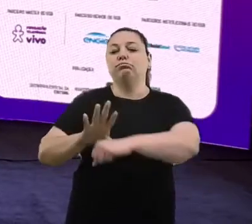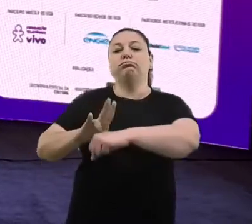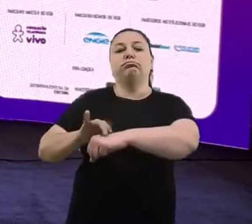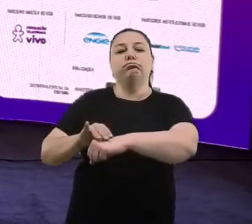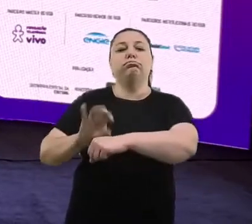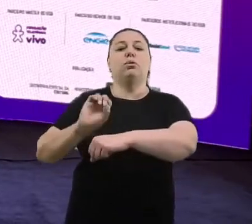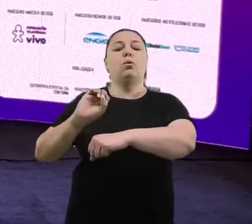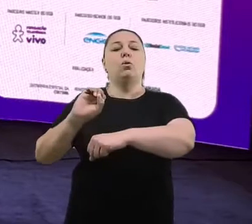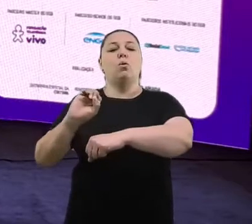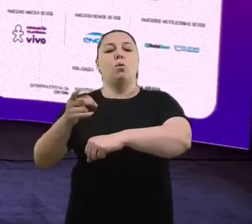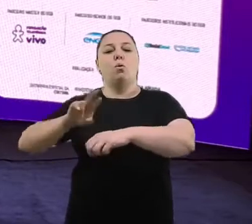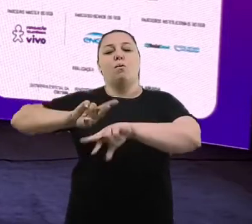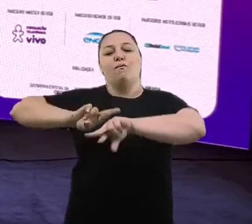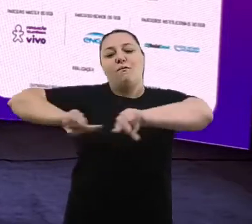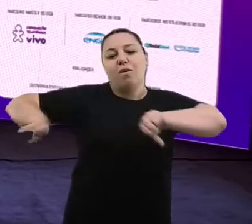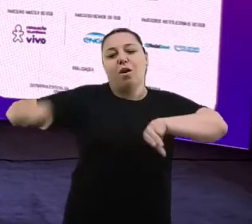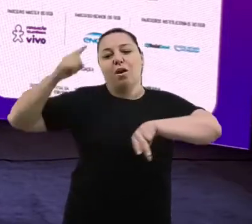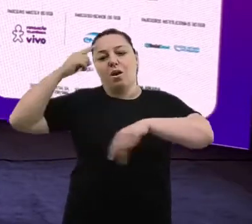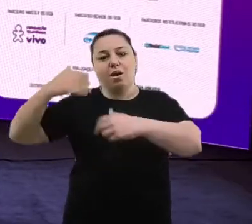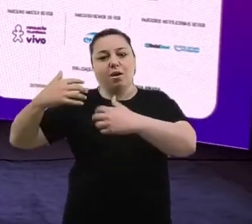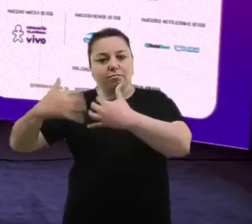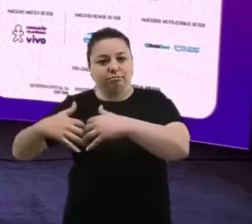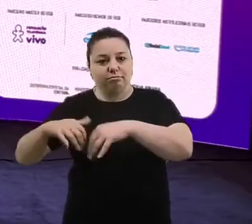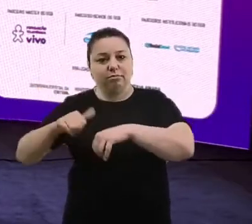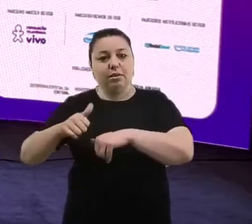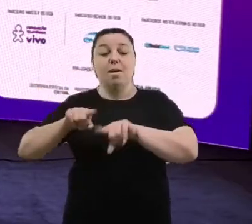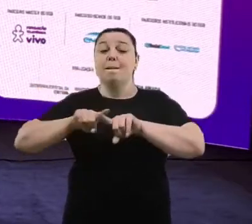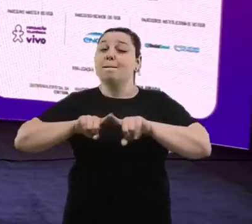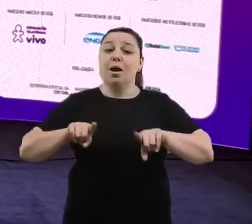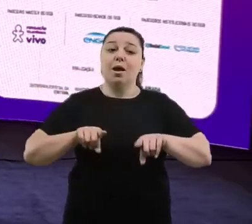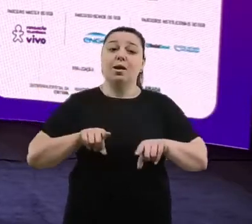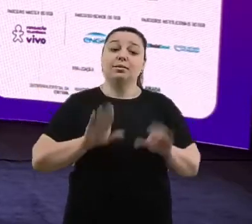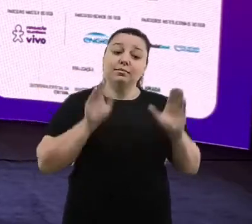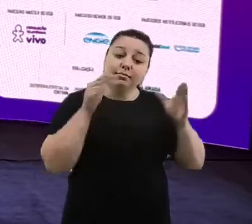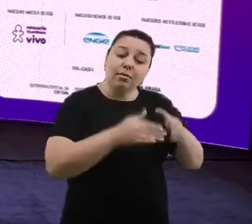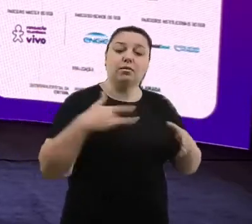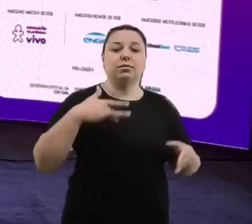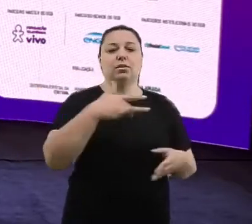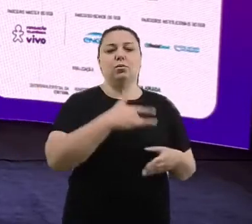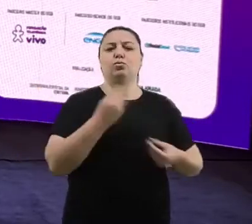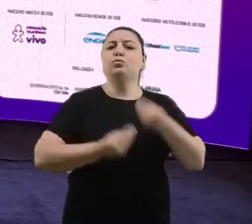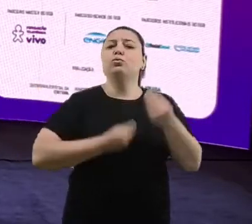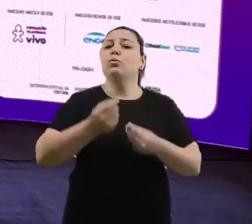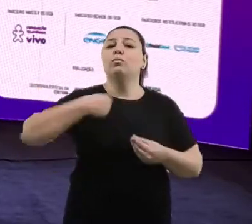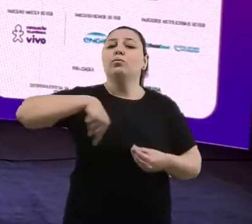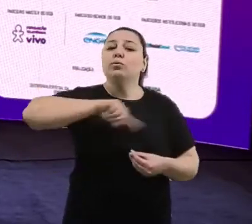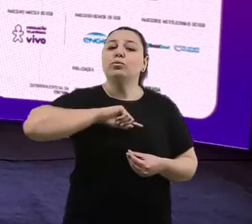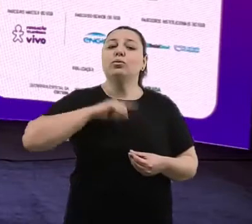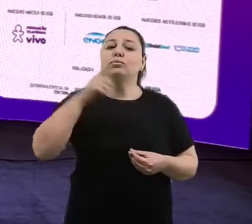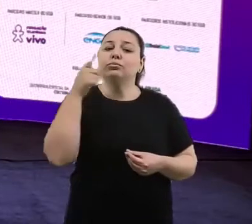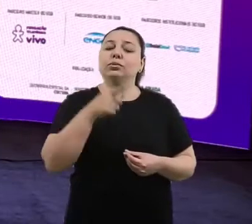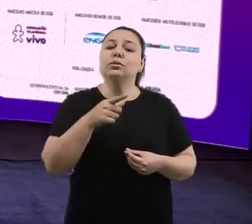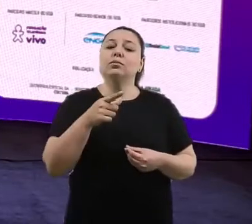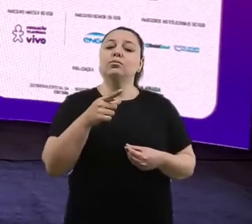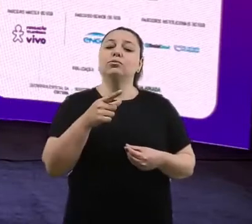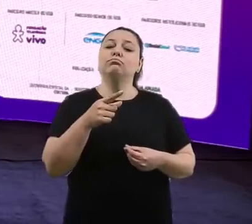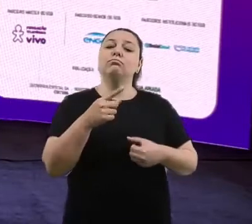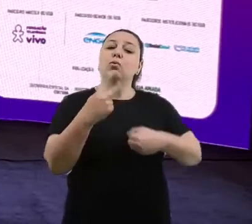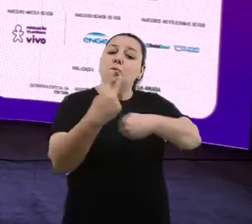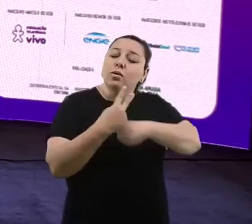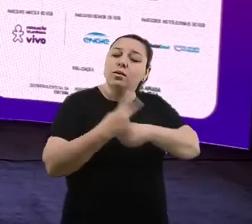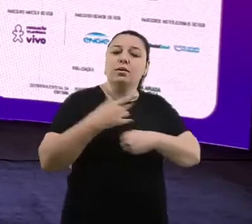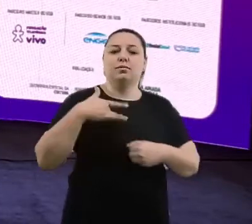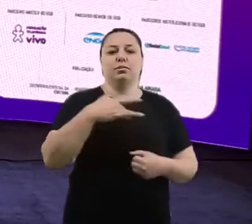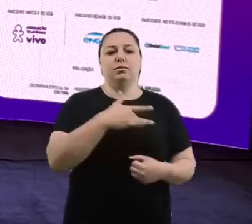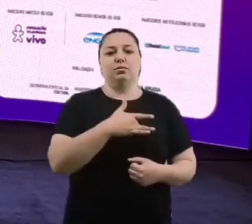sim a saúde, como é que todos nós podemos nos equilibrar. Como isso é fundamental para as nossas habilidades